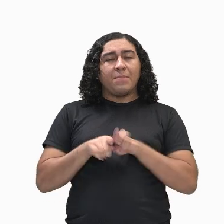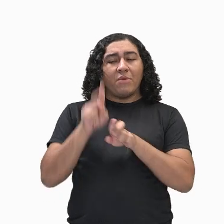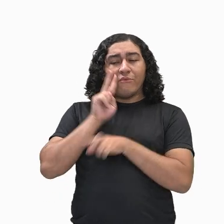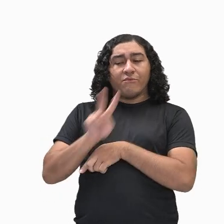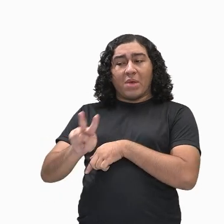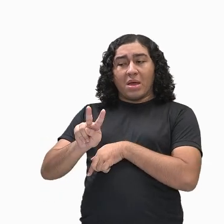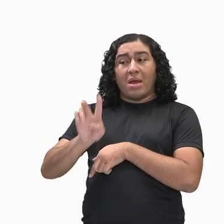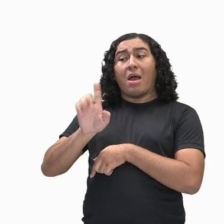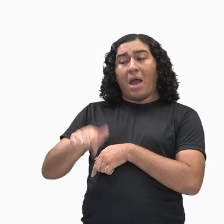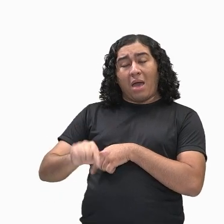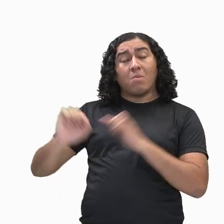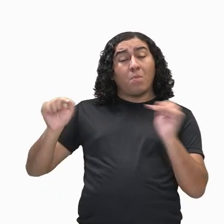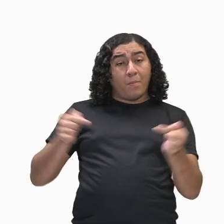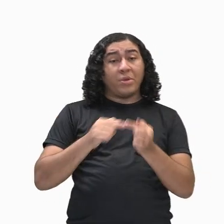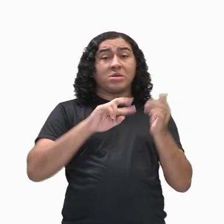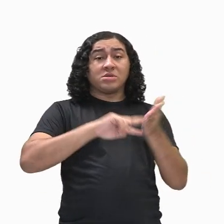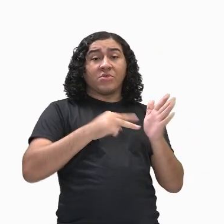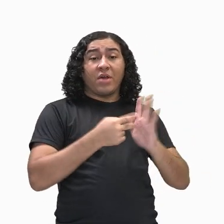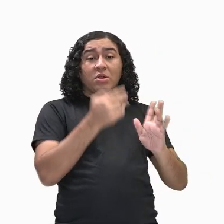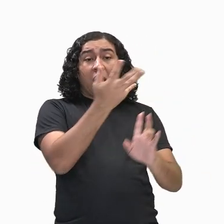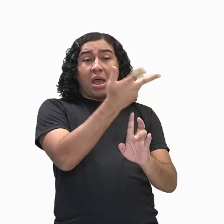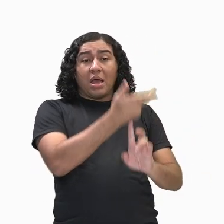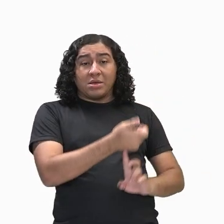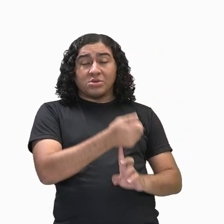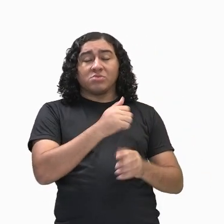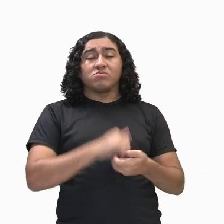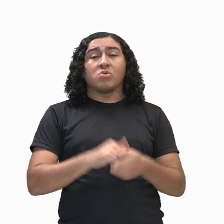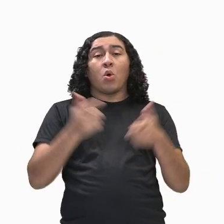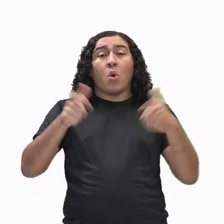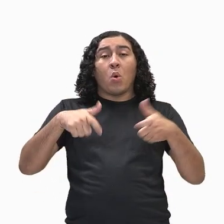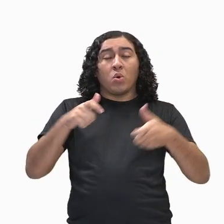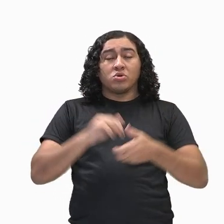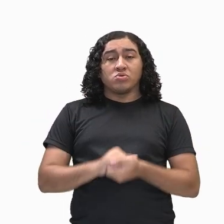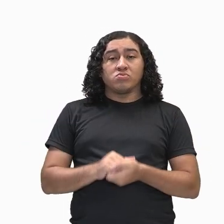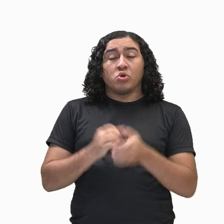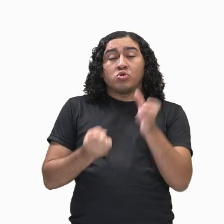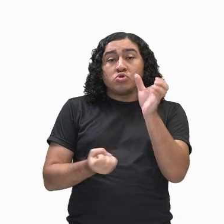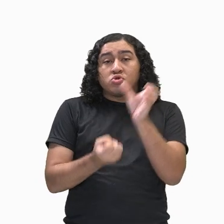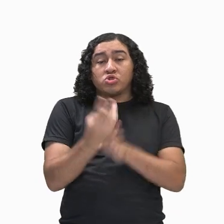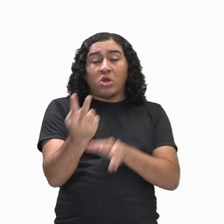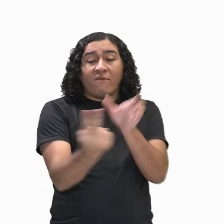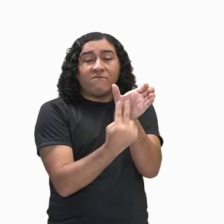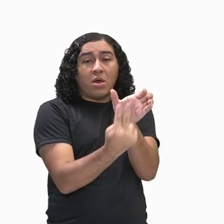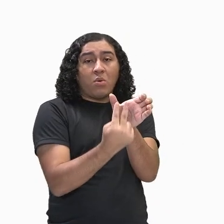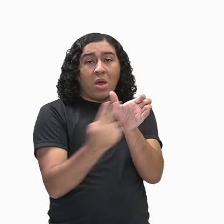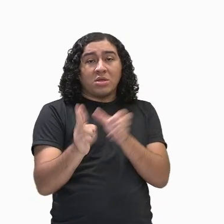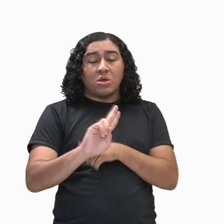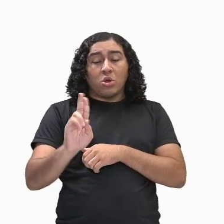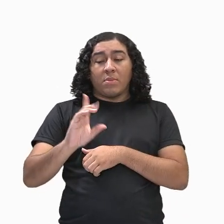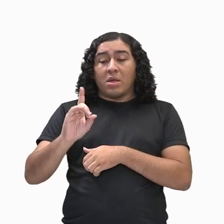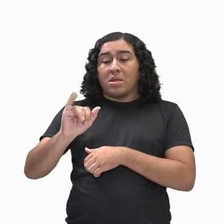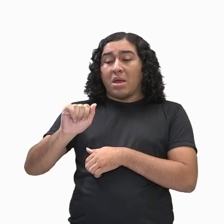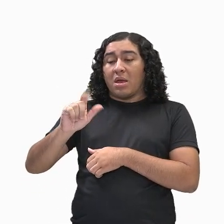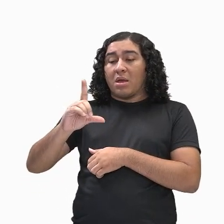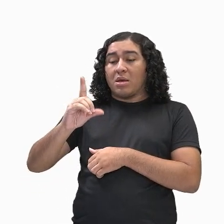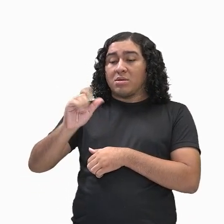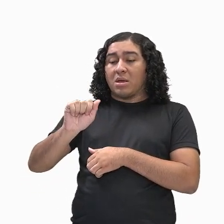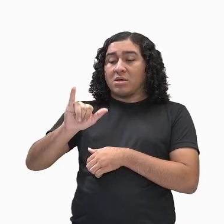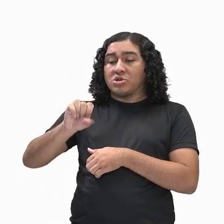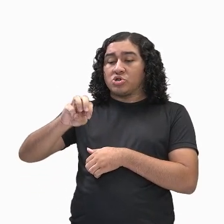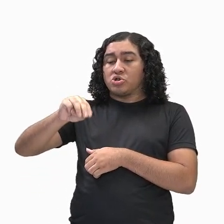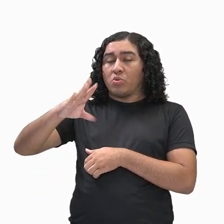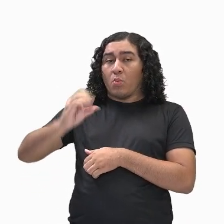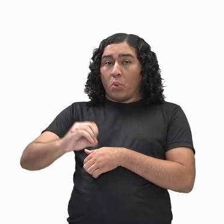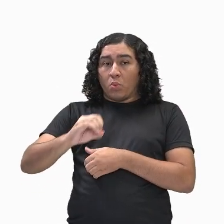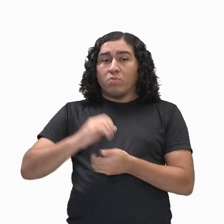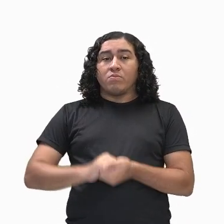arte. E isso nos vem de onde? Do movimento vanguardista chamado Dadaísmo, que é